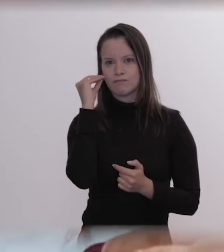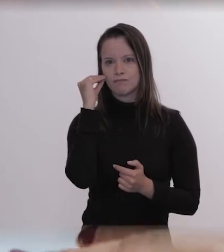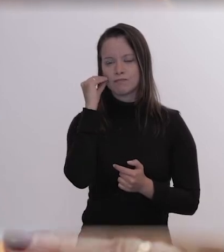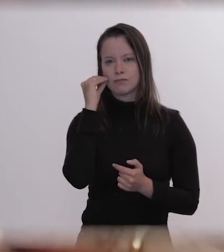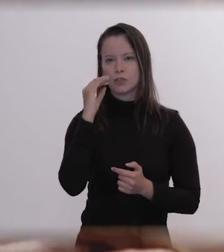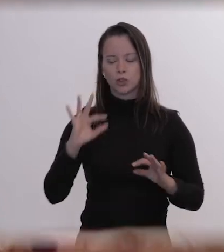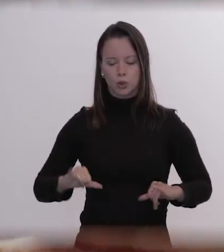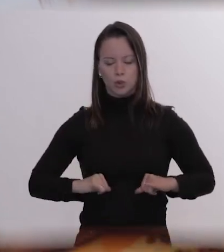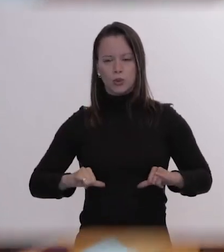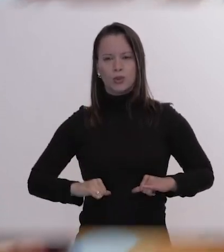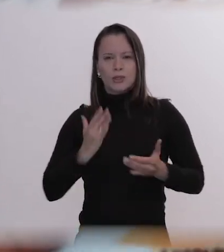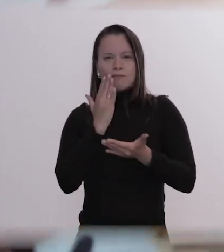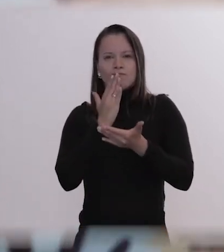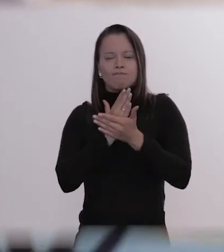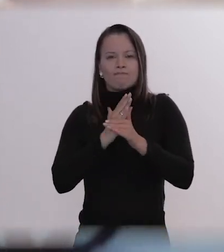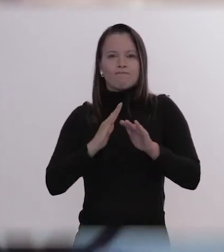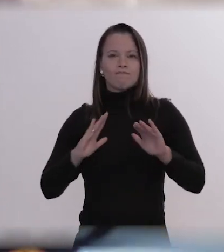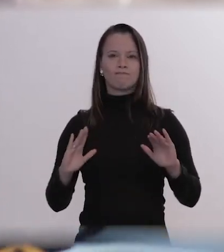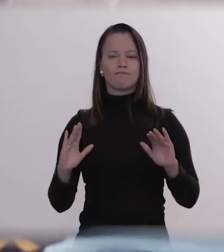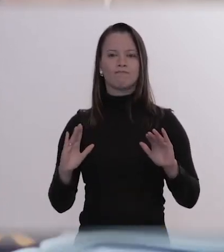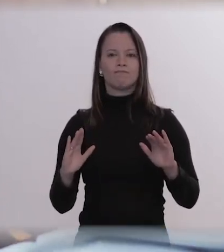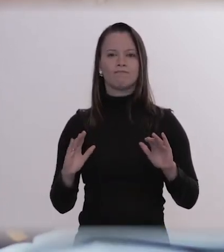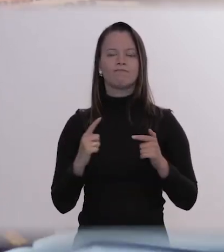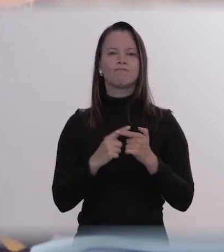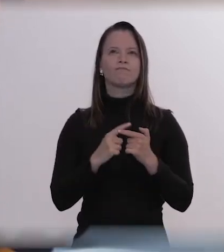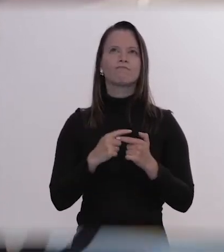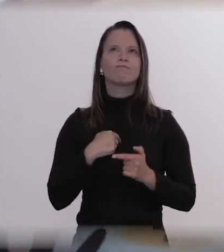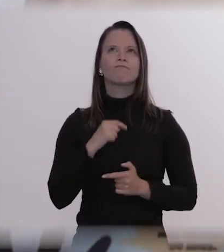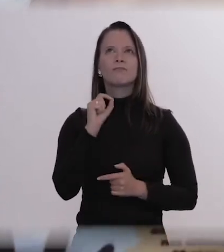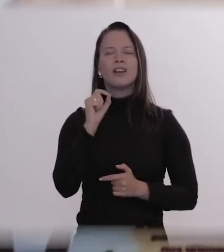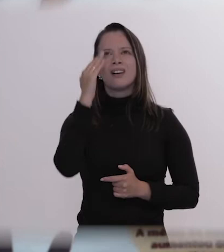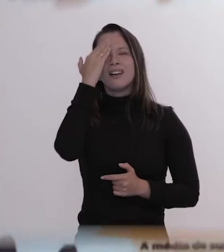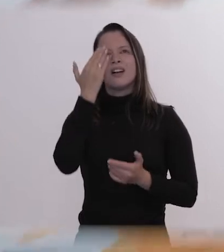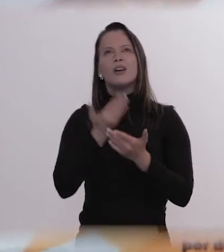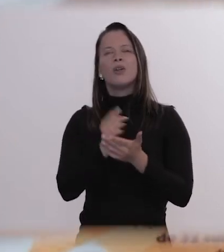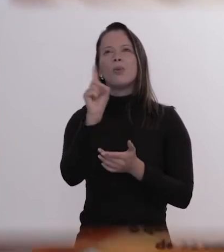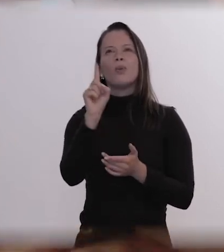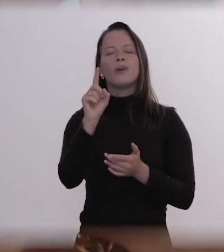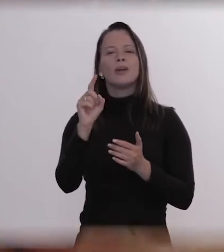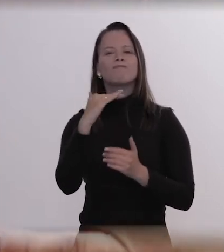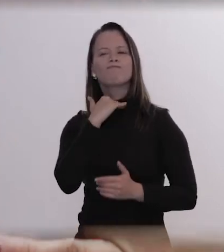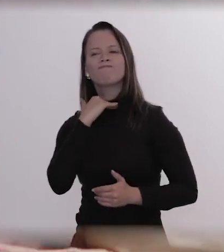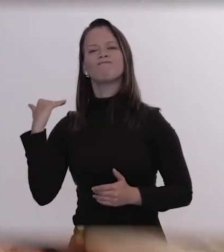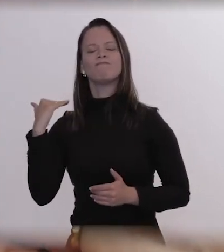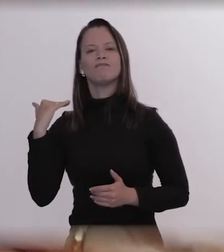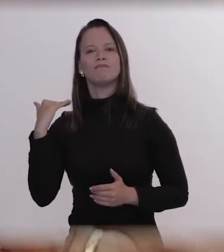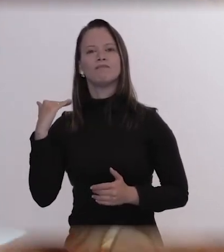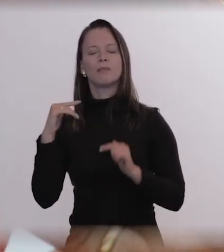dor, né? Porque eu acredito que não seria nem o de morrer, e sim